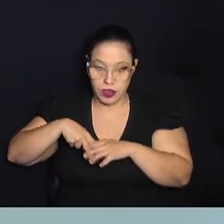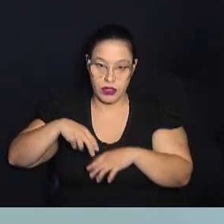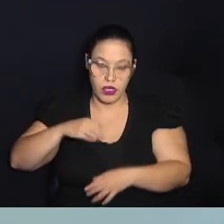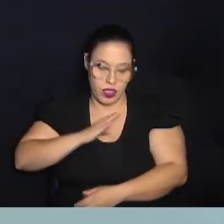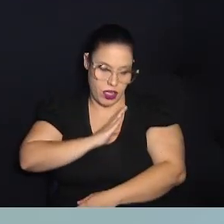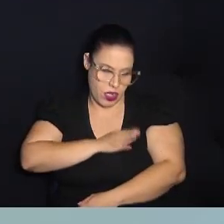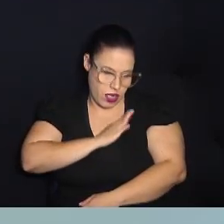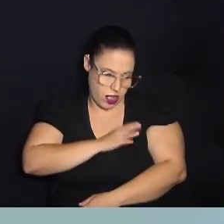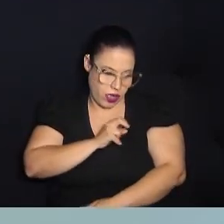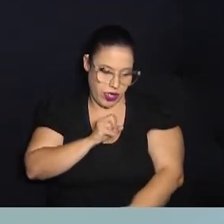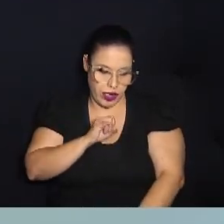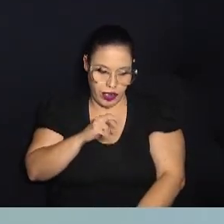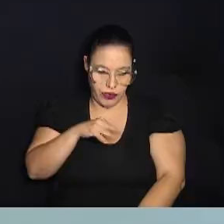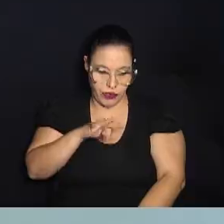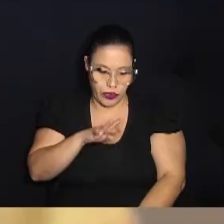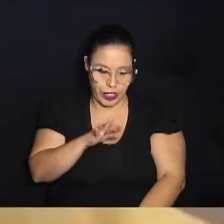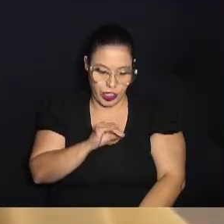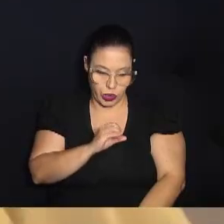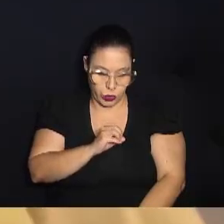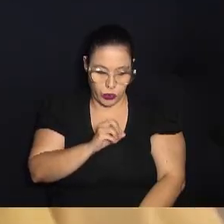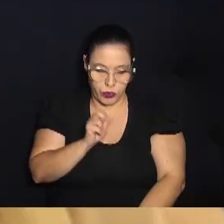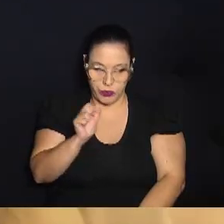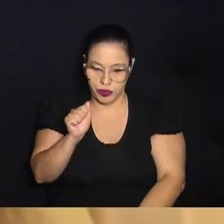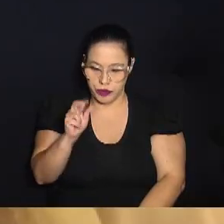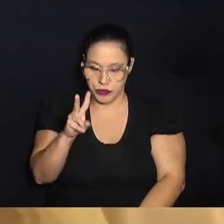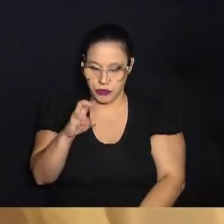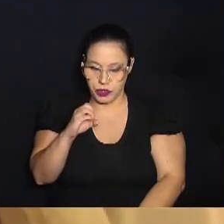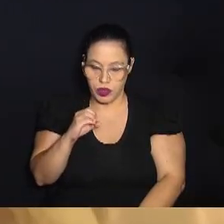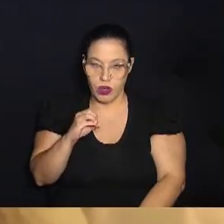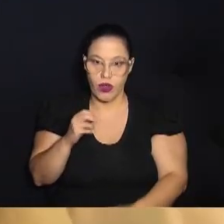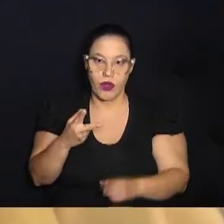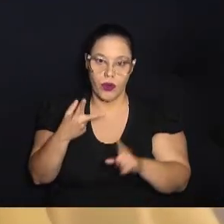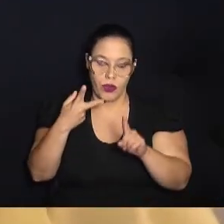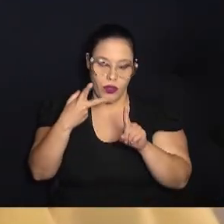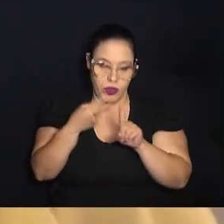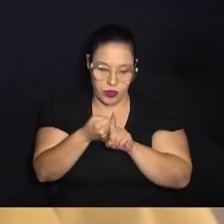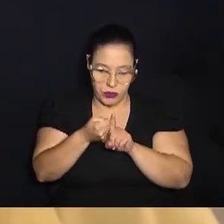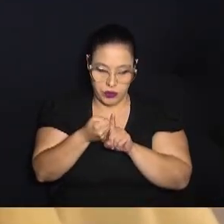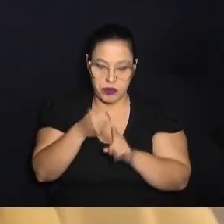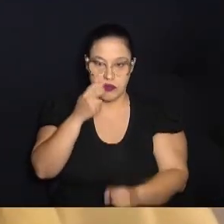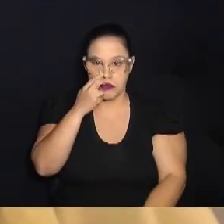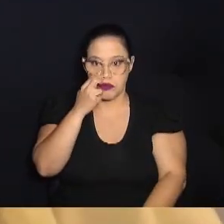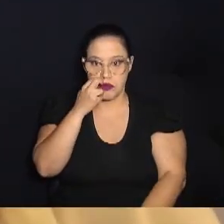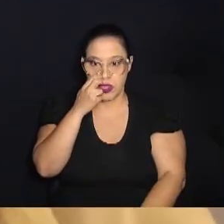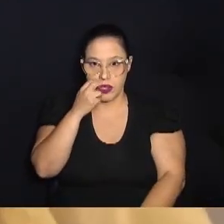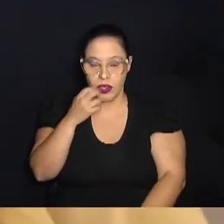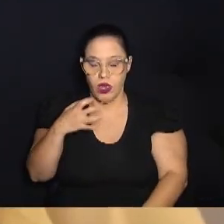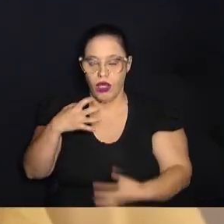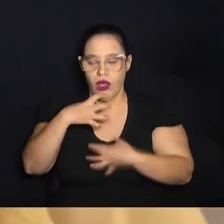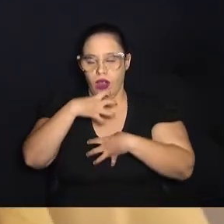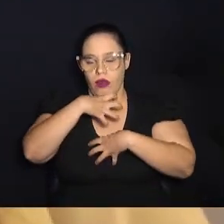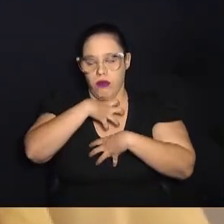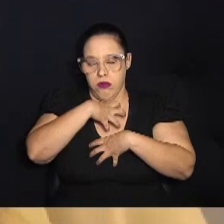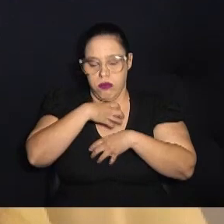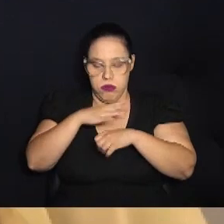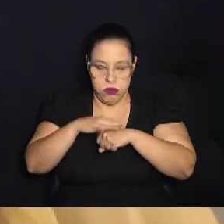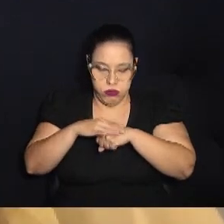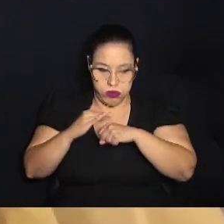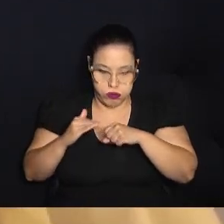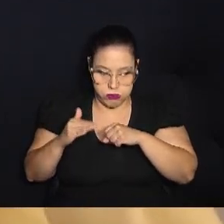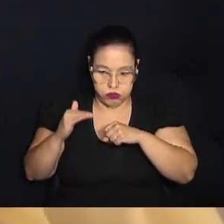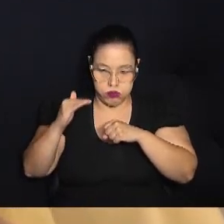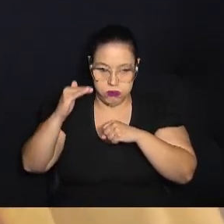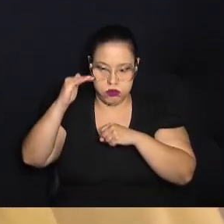doença cardiovascular, no infarto, no AVC. Então, a vacinação em si, ela protege contra as doenças respiratórias para que elas